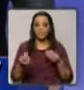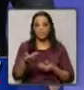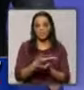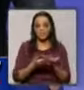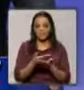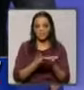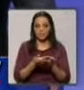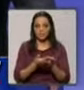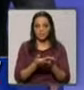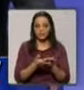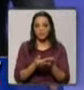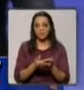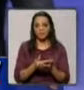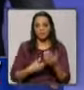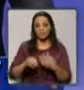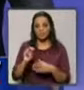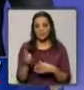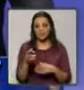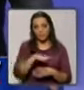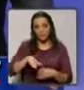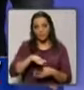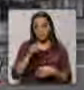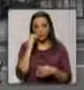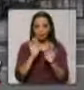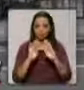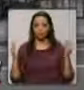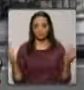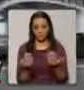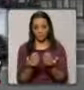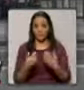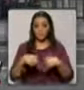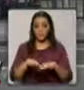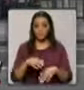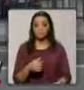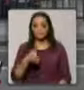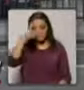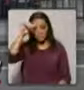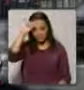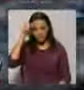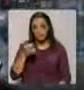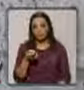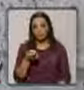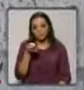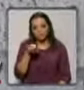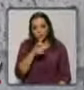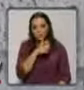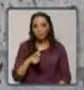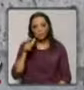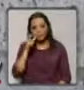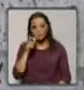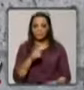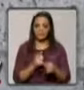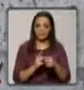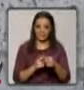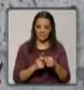of the Financial stability and I will e essa roupa mas por Berlim a pouco compromisso da parte da